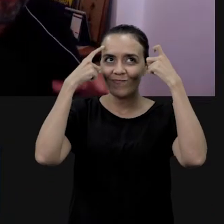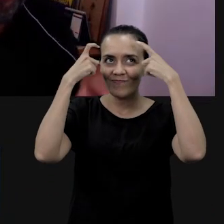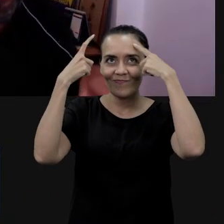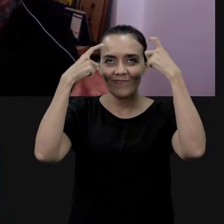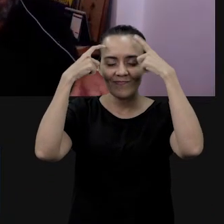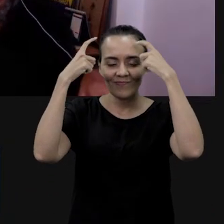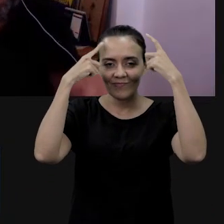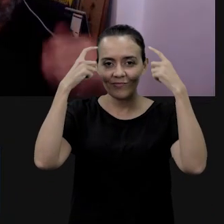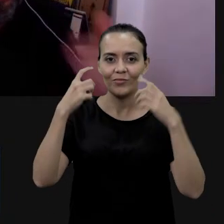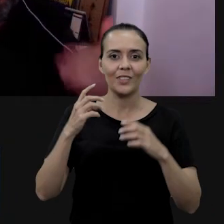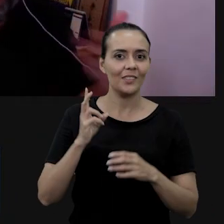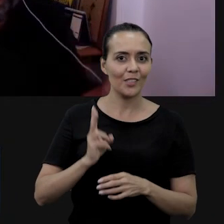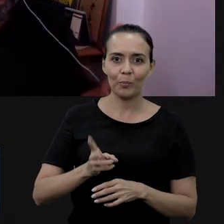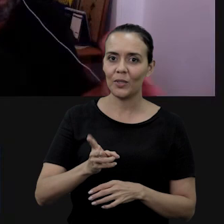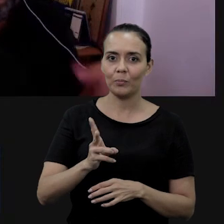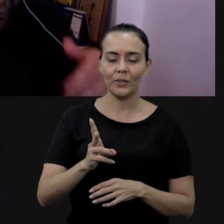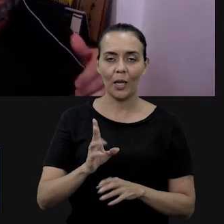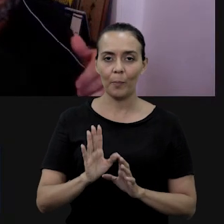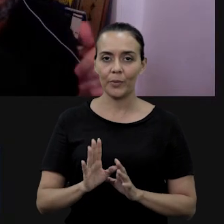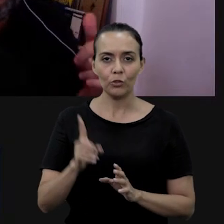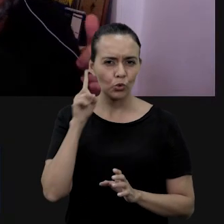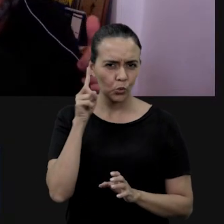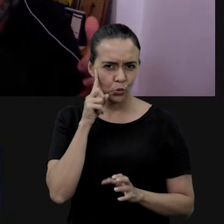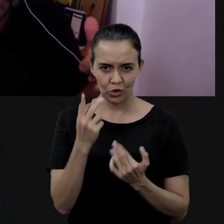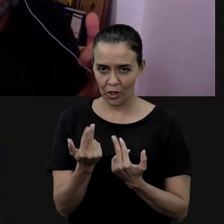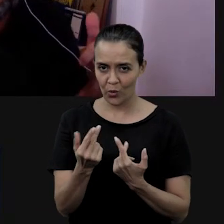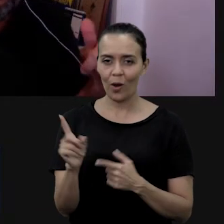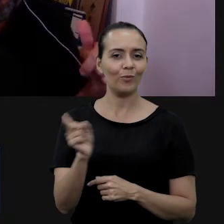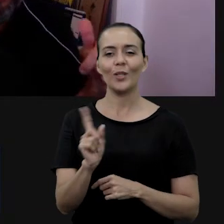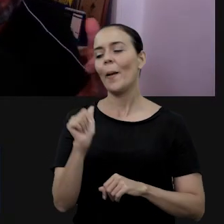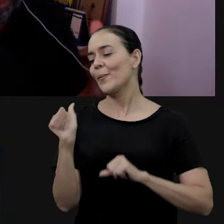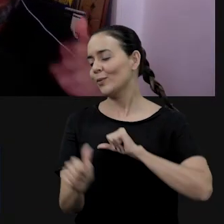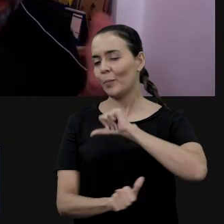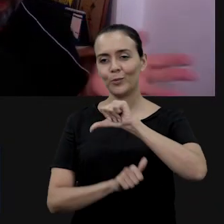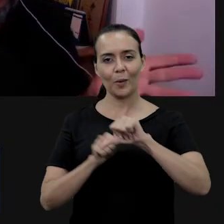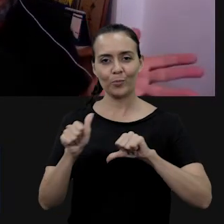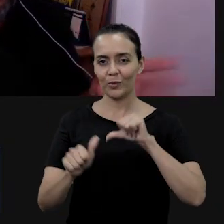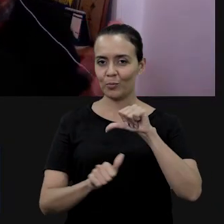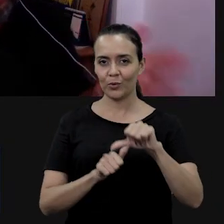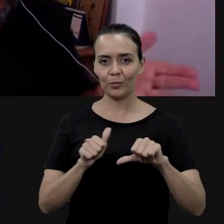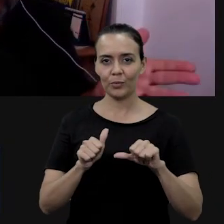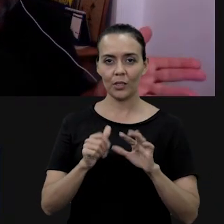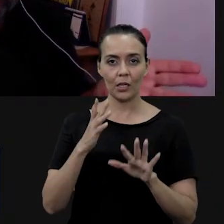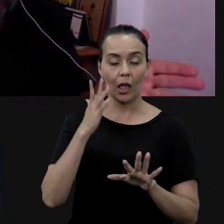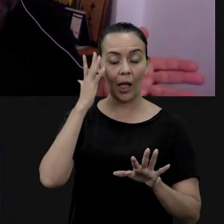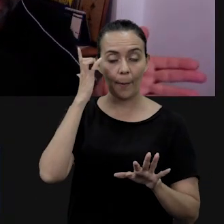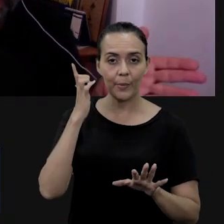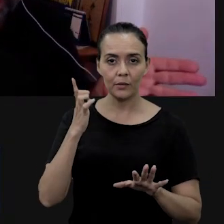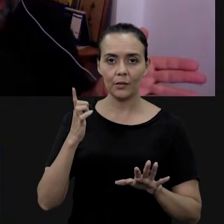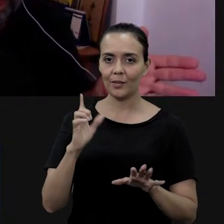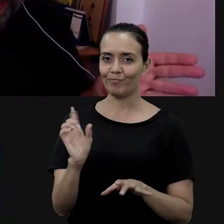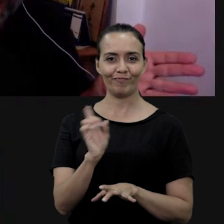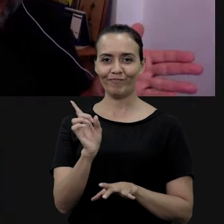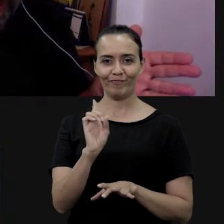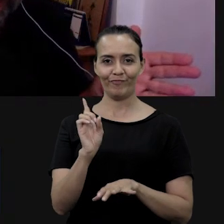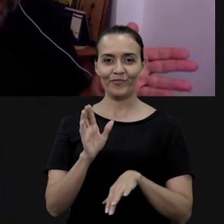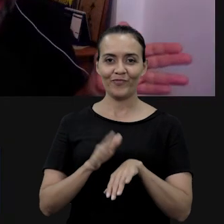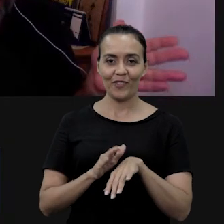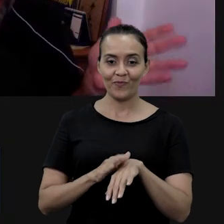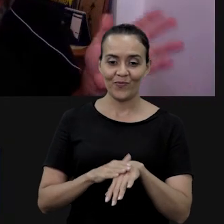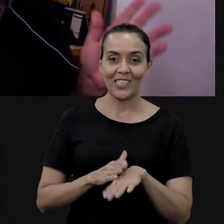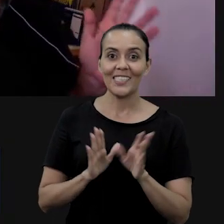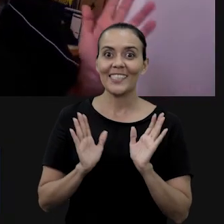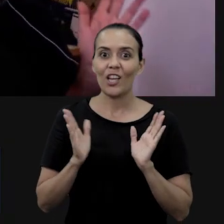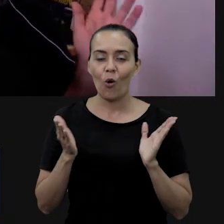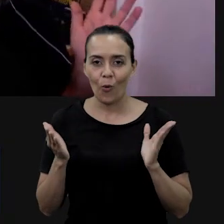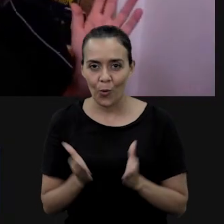vai trabalhar criativamente o tempo todo. Não existe, hoje foi igual. É uma profissão, é uma carreira que você não vai ter, vou deixar